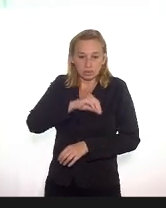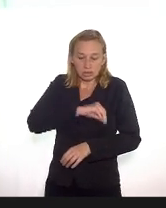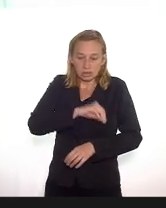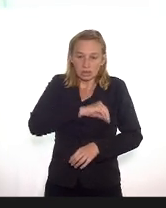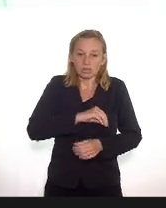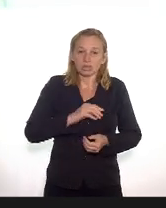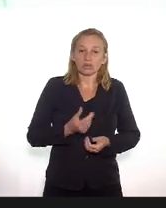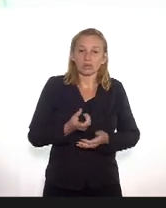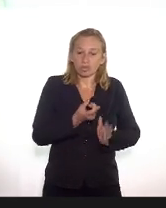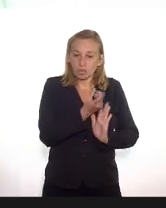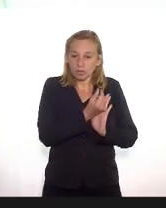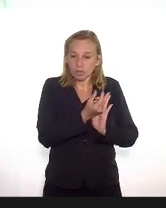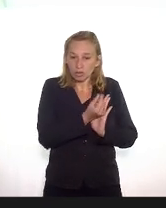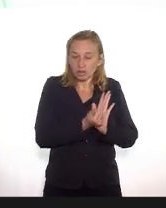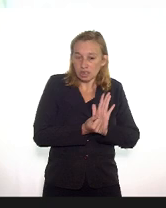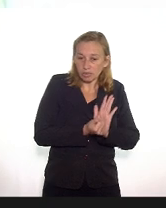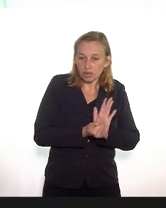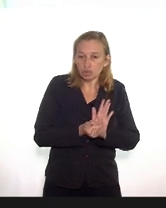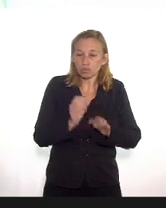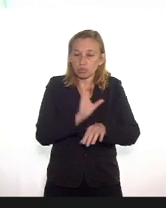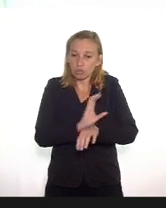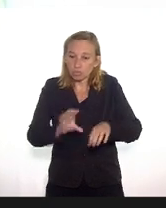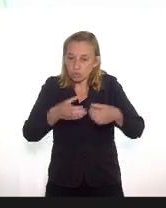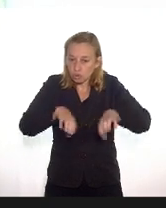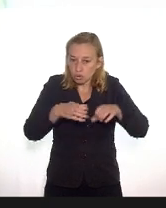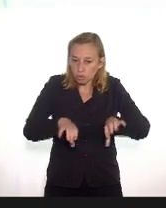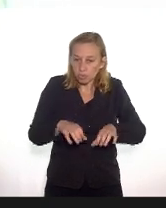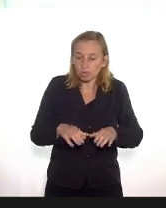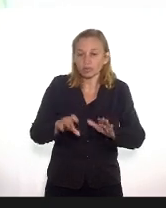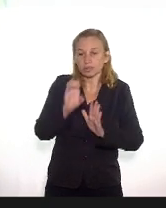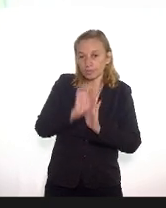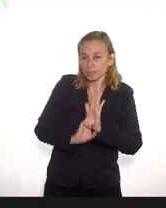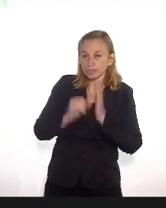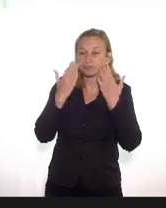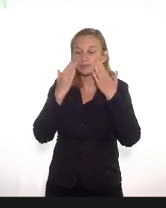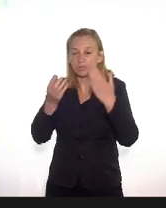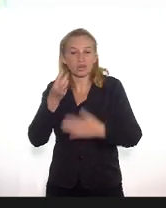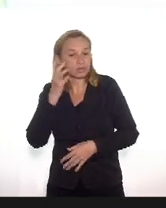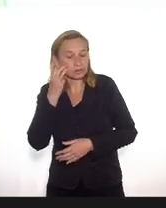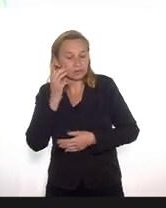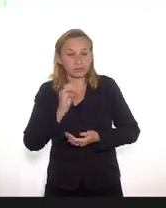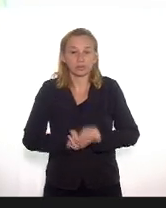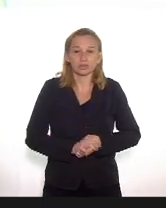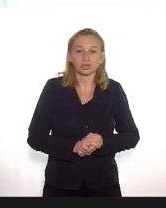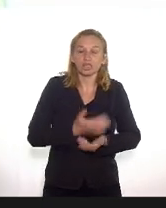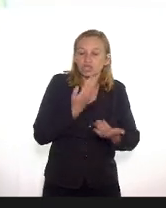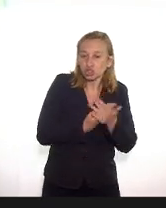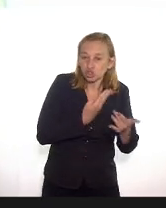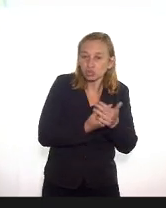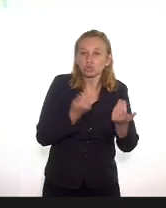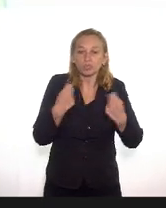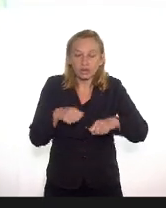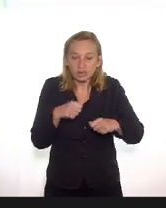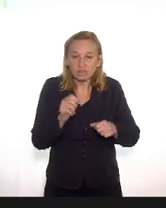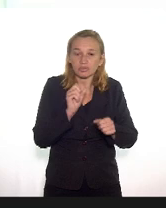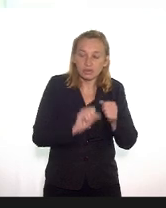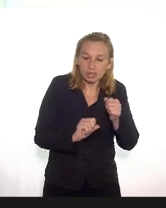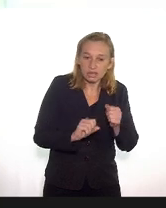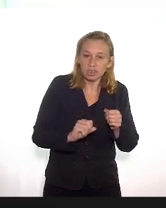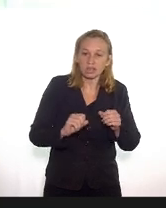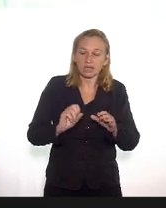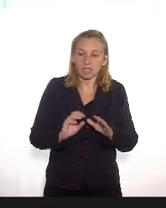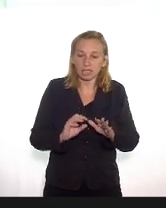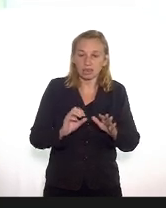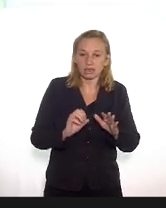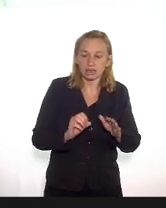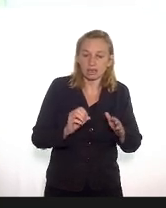previsto para o concurso público, foi até emenda apresentada pelo deputado Valdec Carneiro, esse estudo precisa ser feito, precisa ser